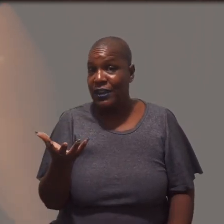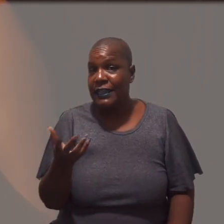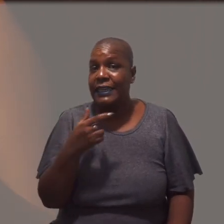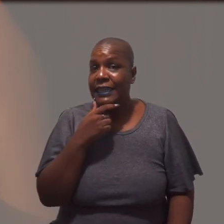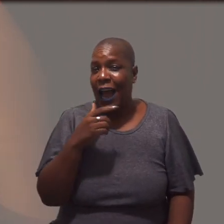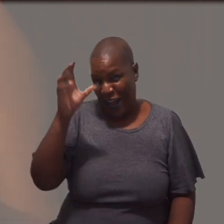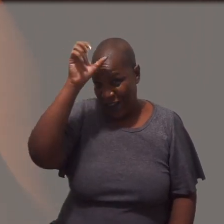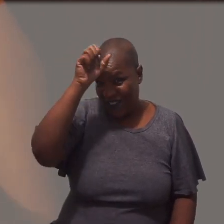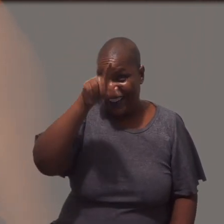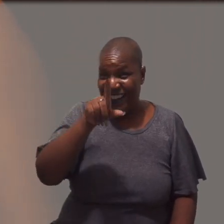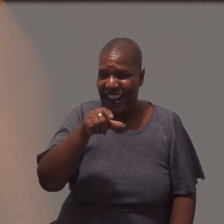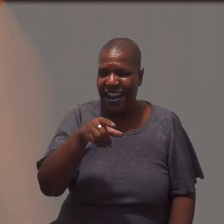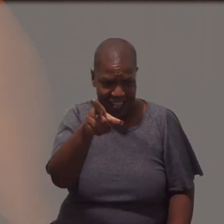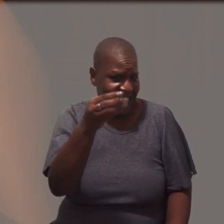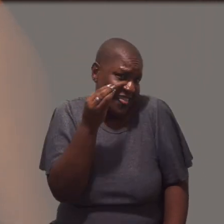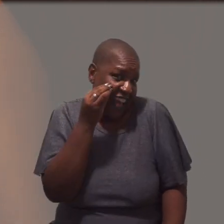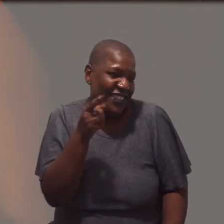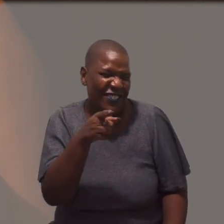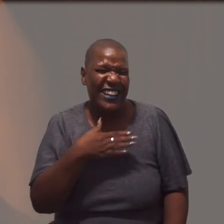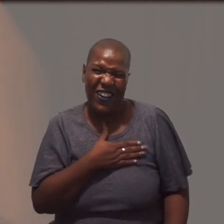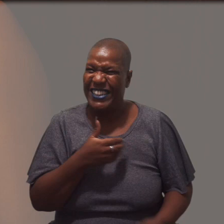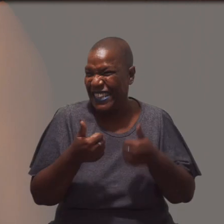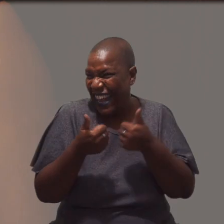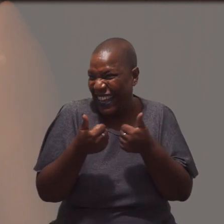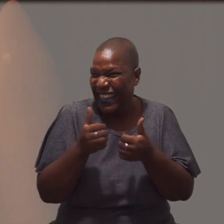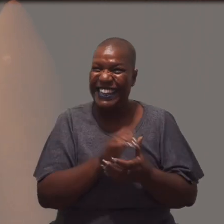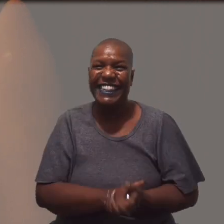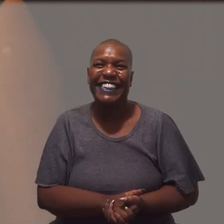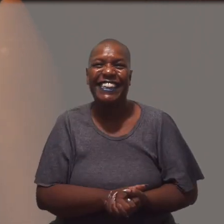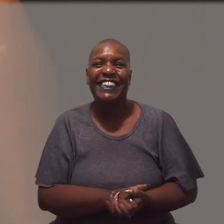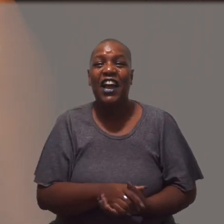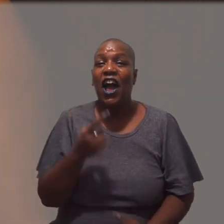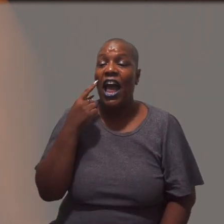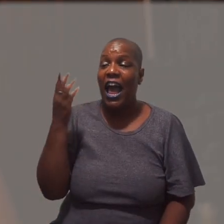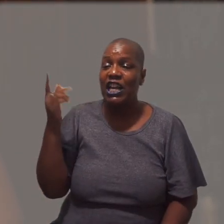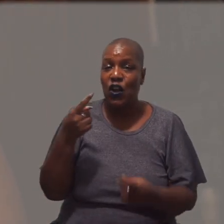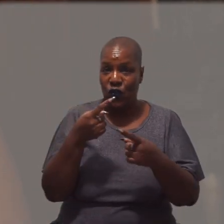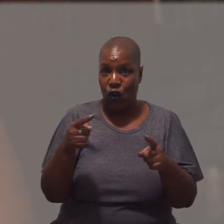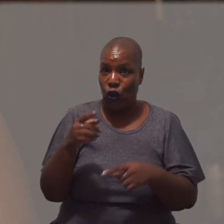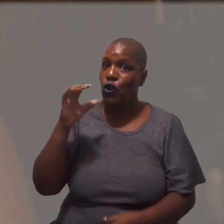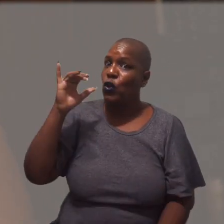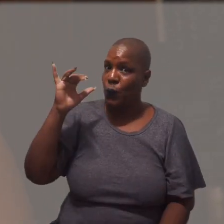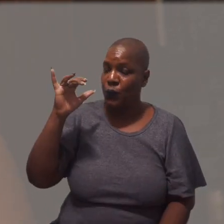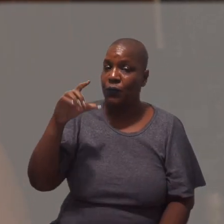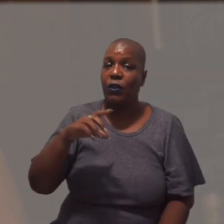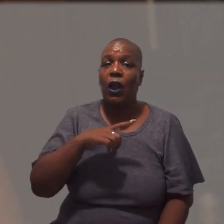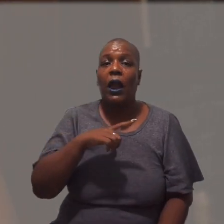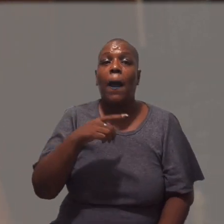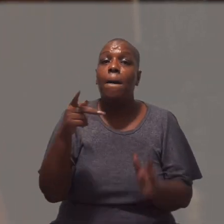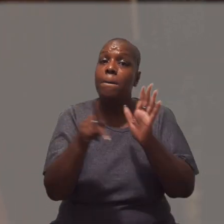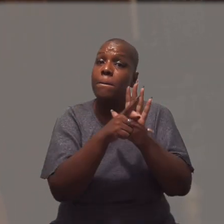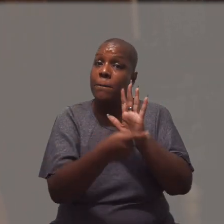de aprender, faz um teste. Eu sei que você vai gostar. A peça que eu vou tocar é uma peça